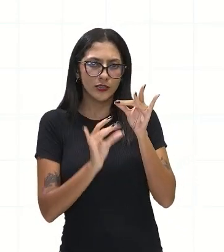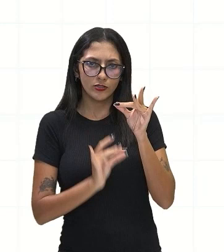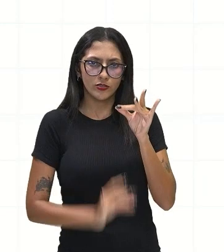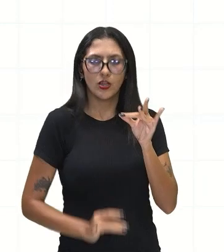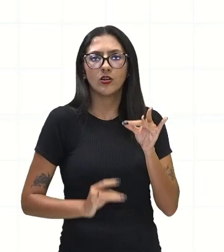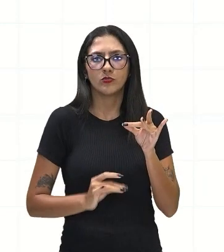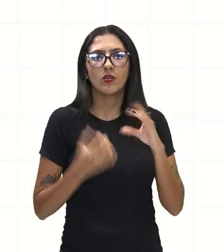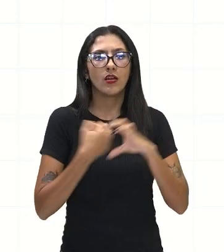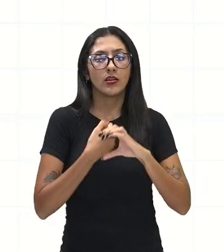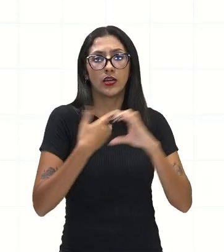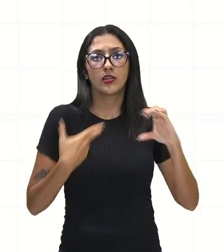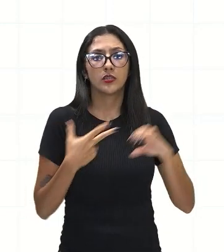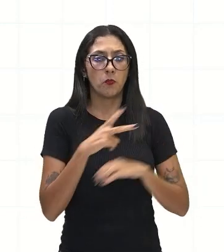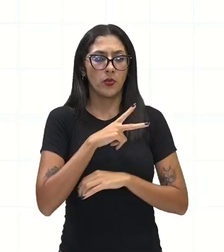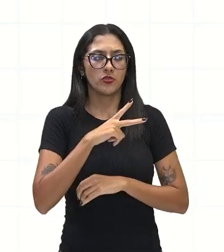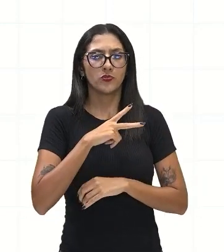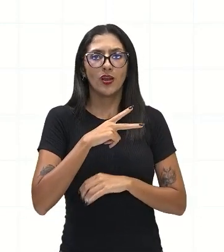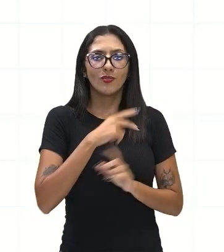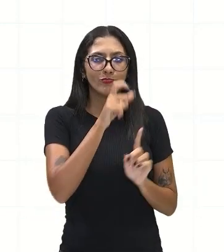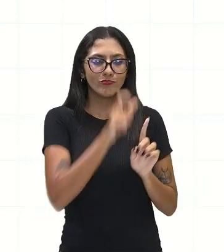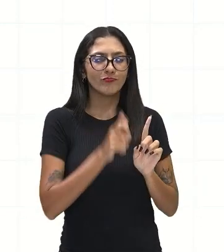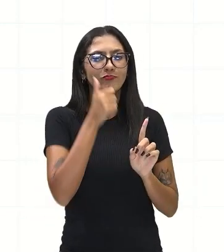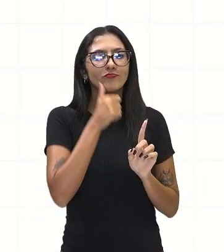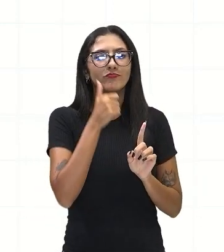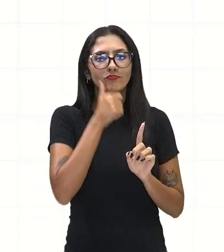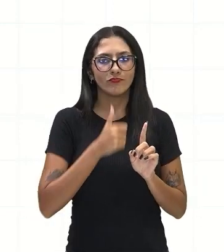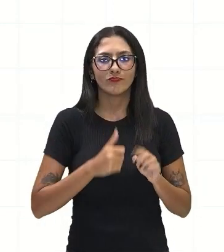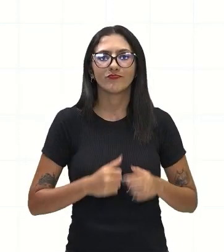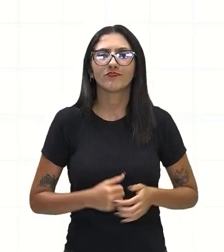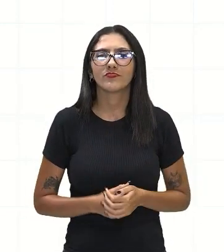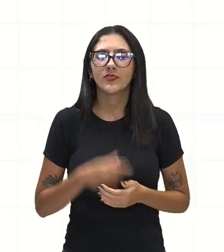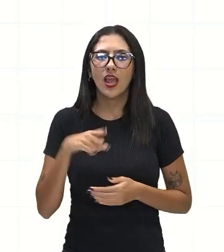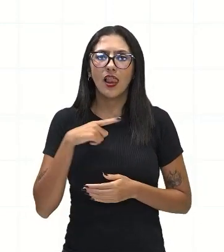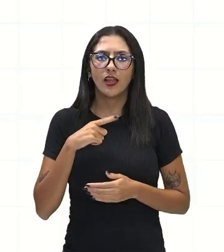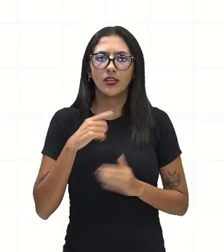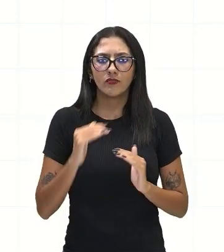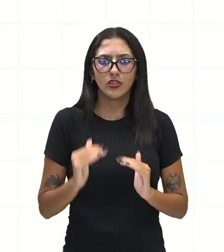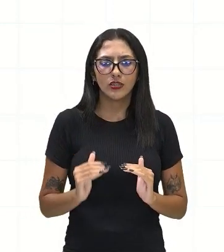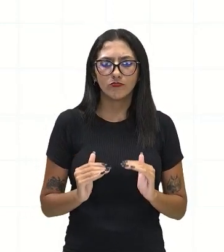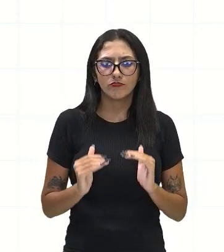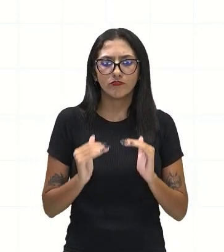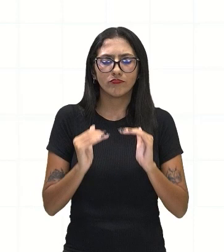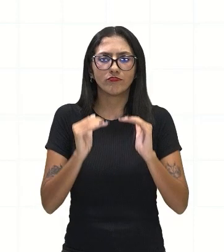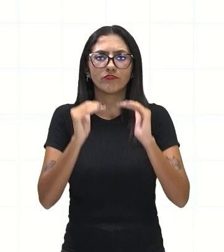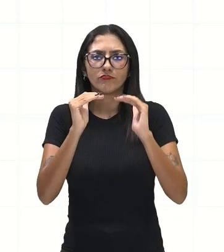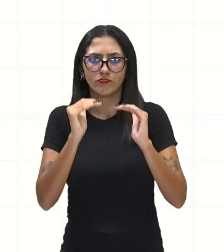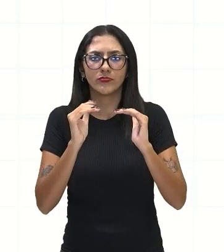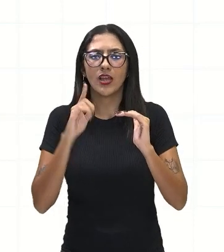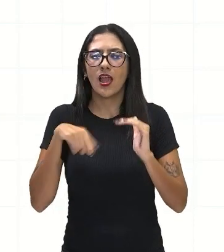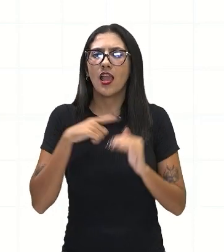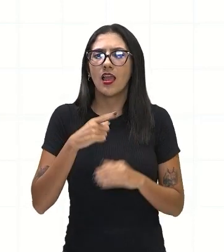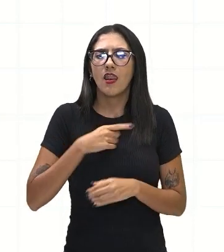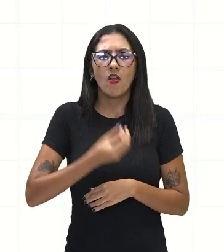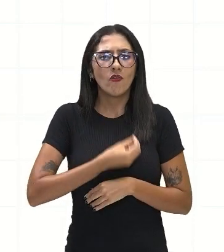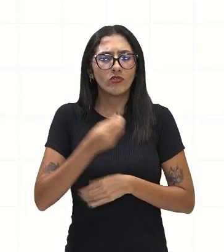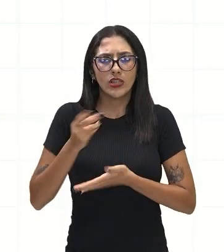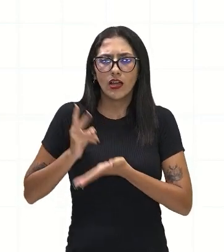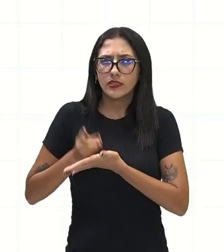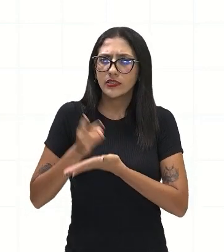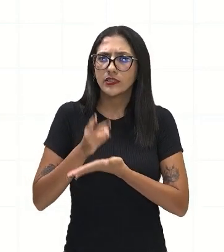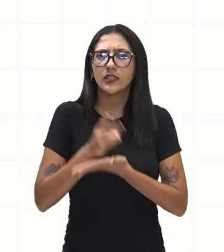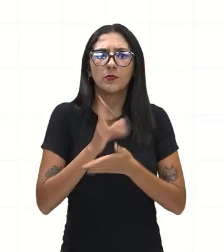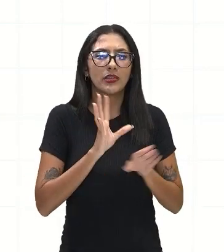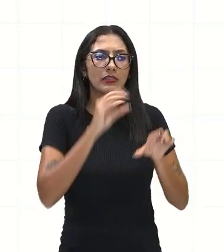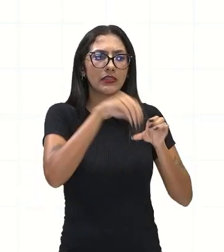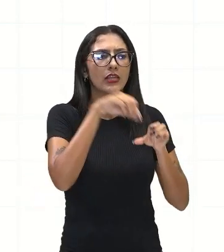Está descrevendo essa personagem. Foi se tornando invisível já na infância e viveu o resto da vida num castelo. Ele está afirmando